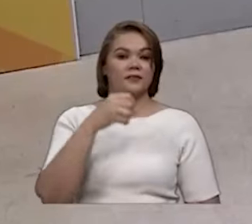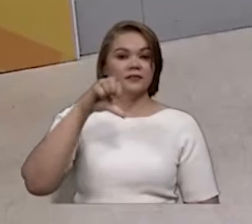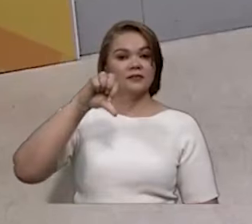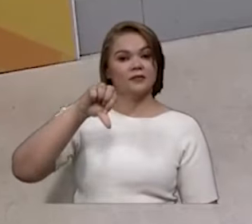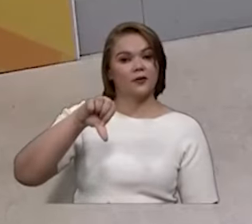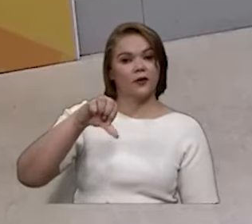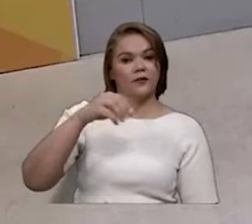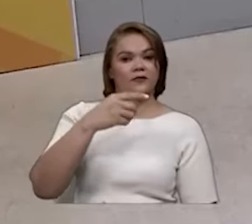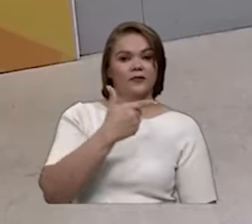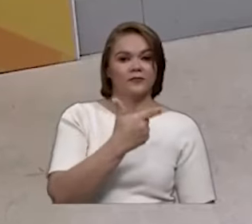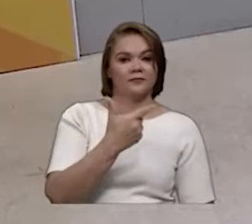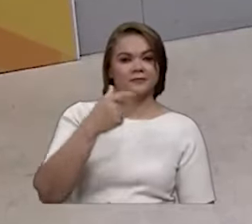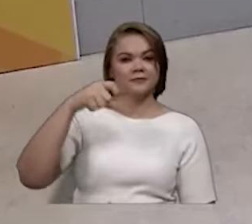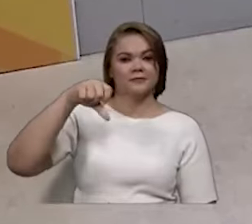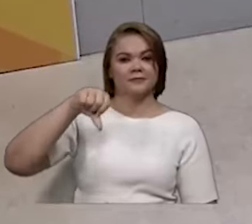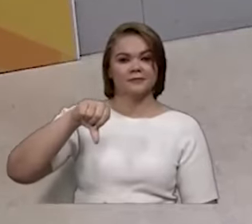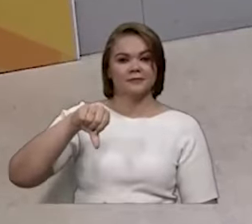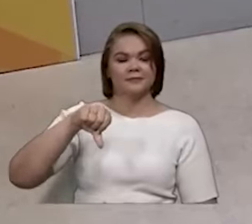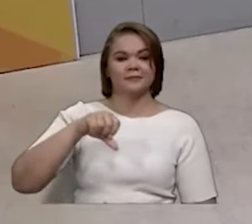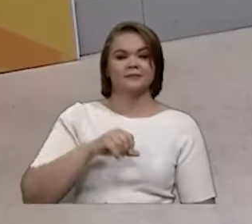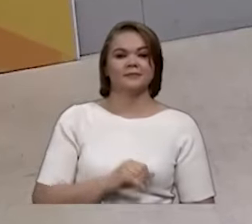29, 29,